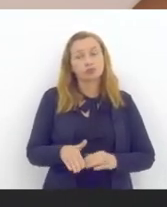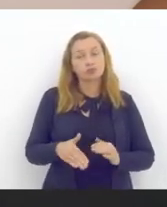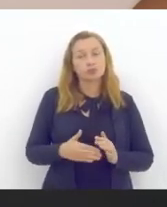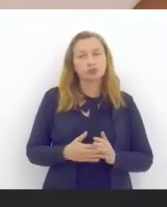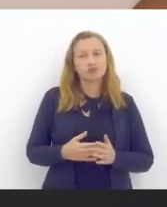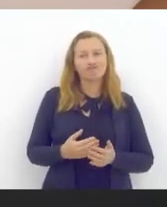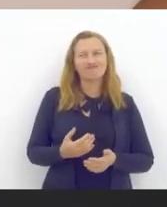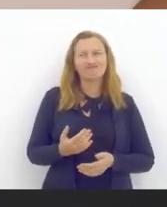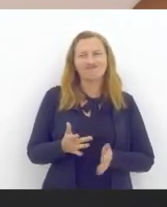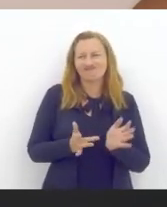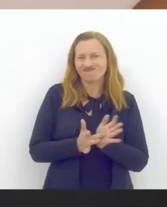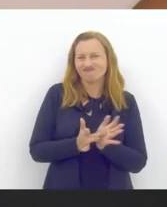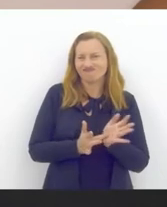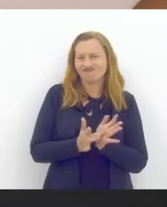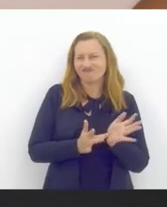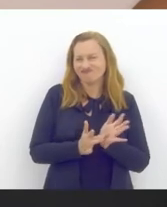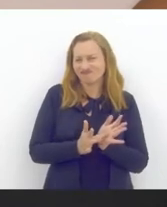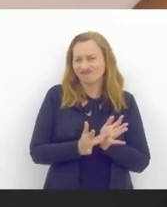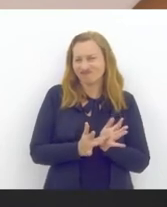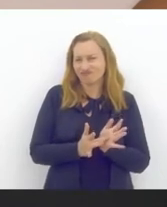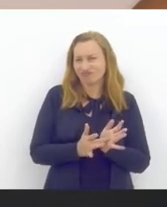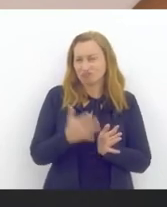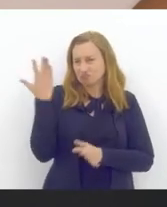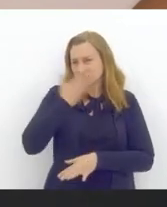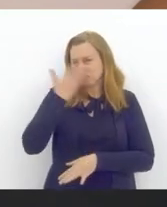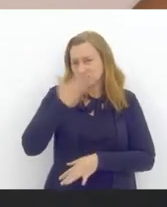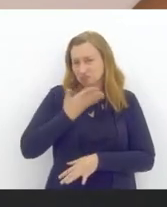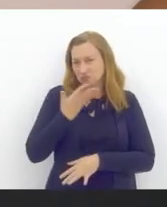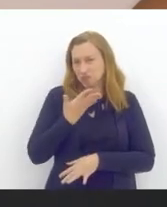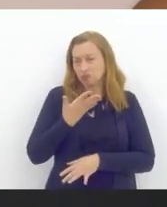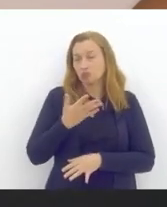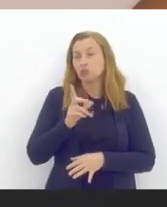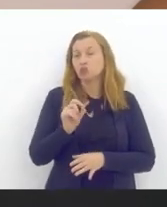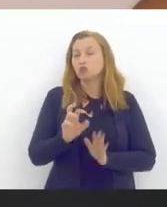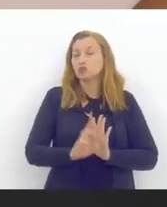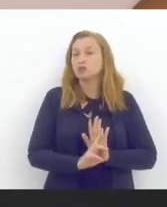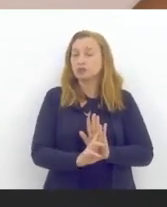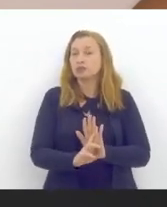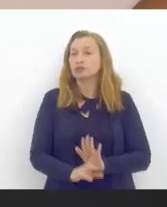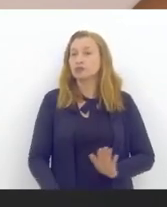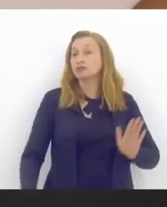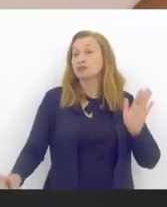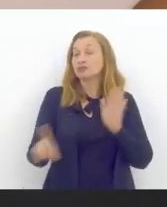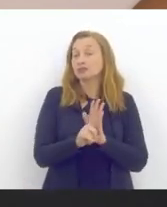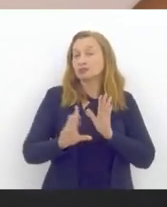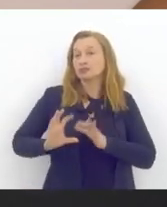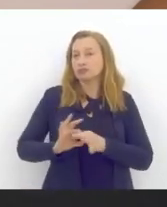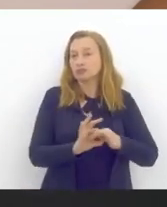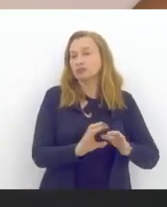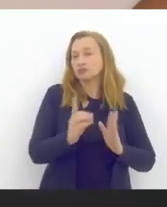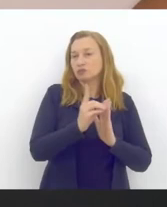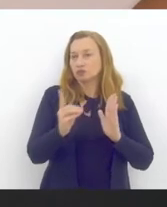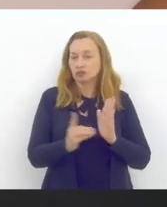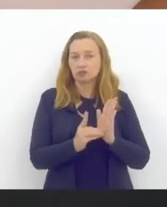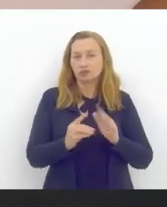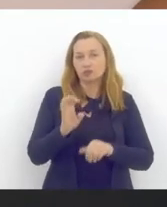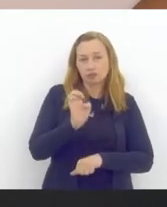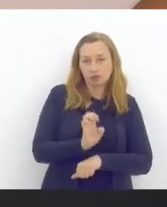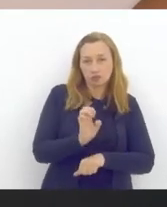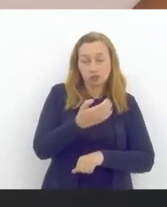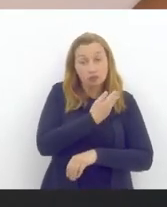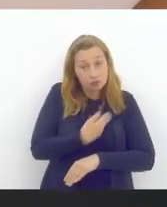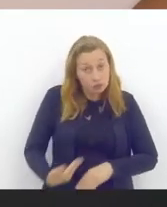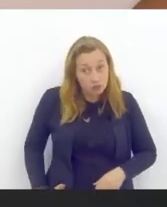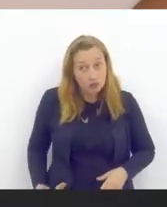morto, o que representa a lei complementar e o decreto do governador,